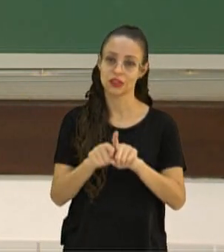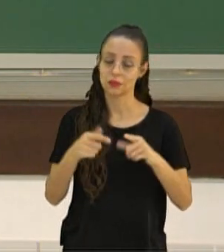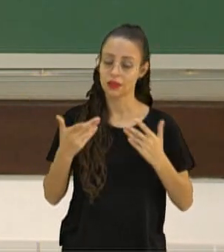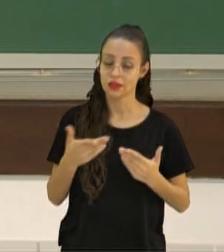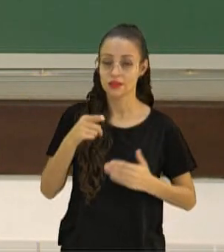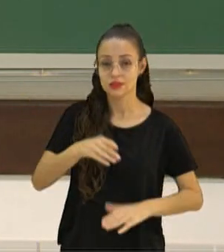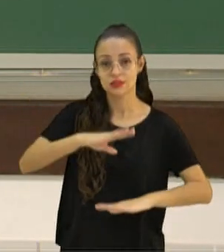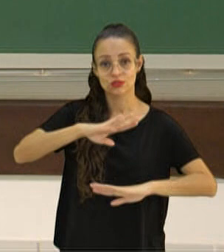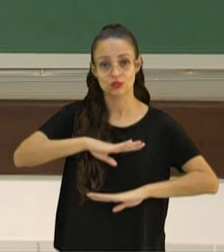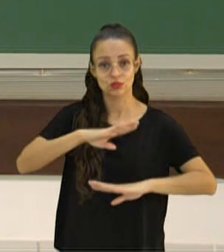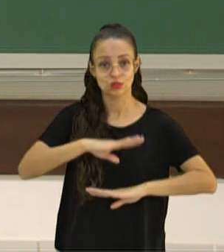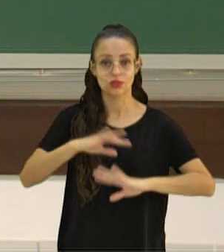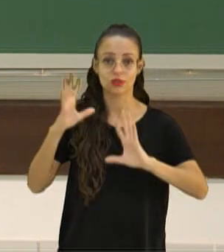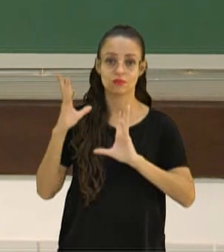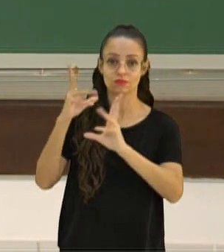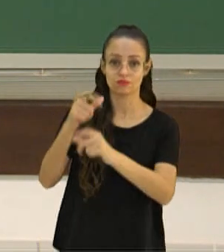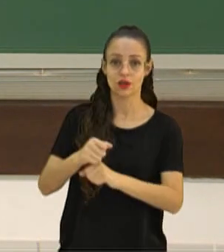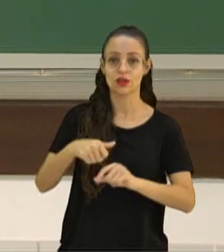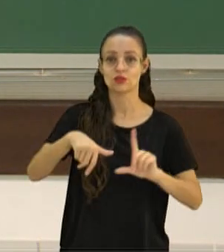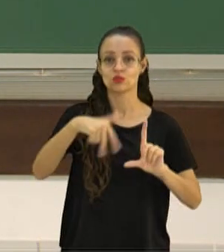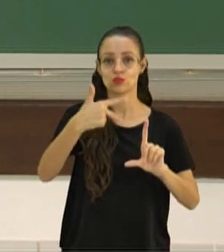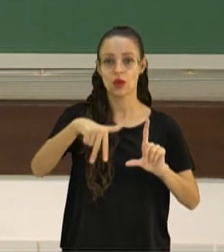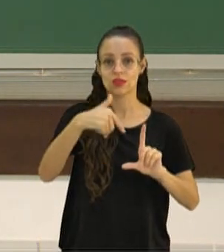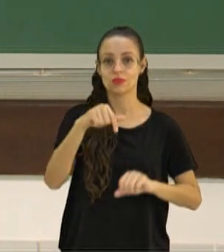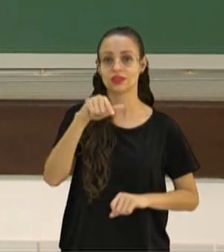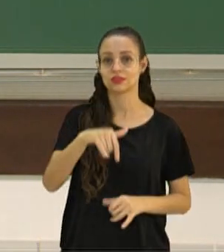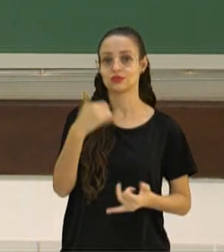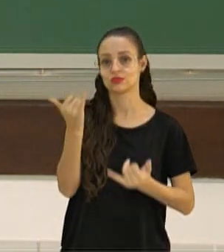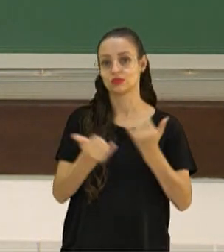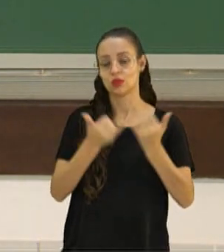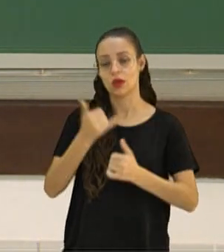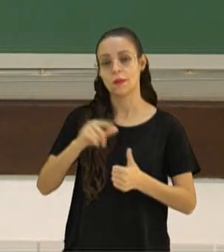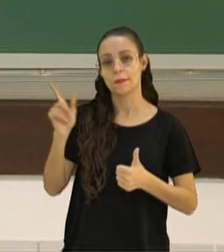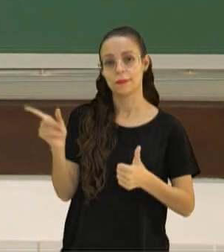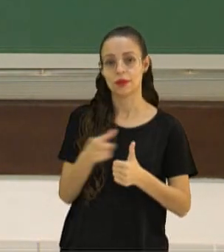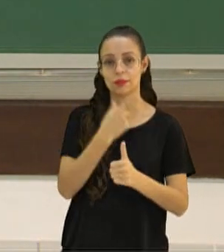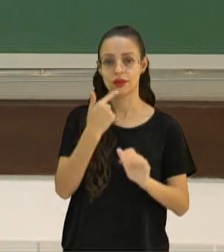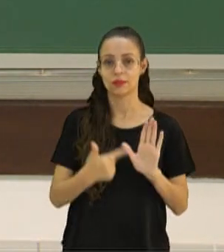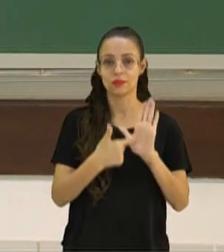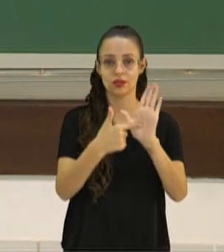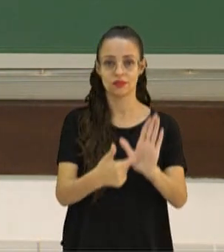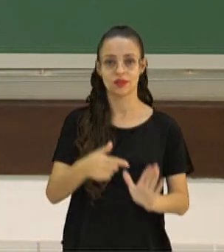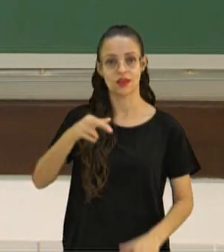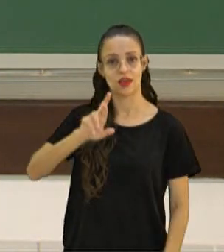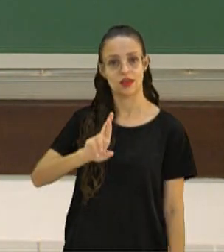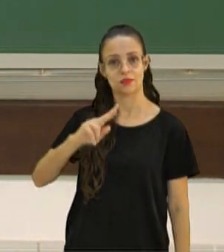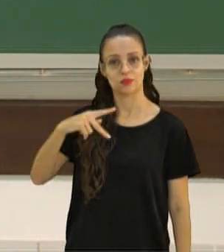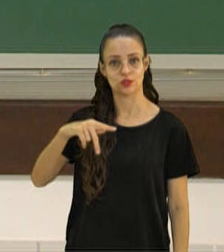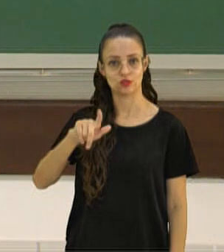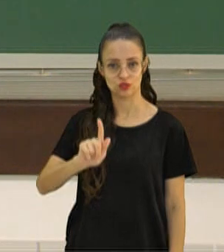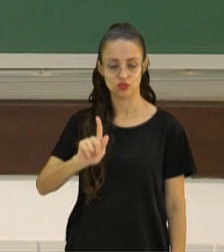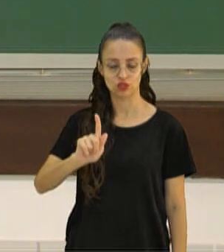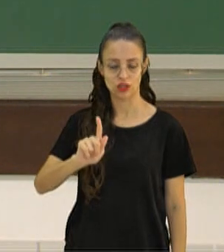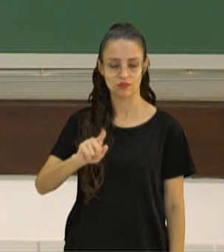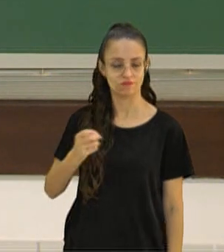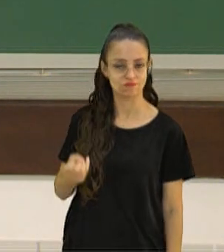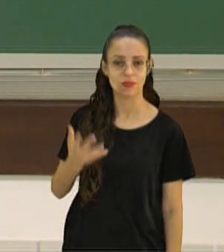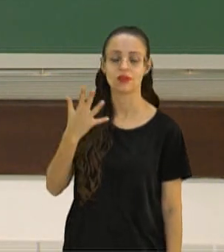foi retratada na animação do jogo, que foi a primeira manifestação de RPG que existiu,